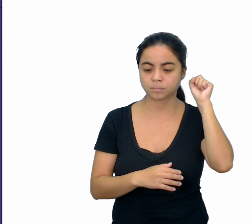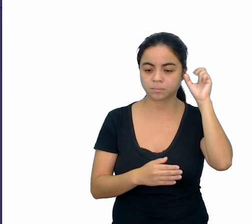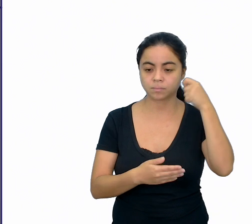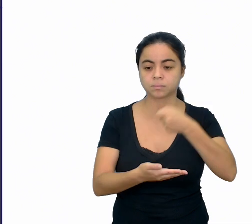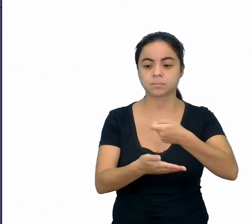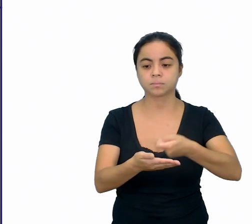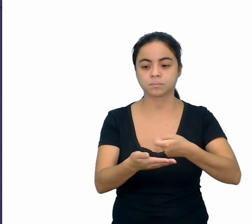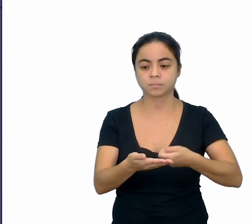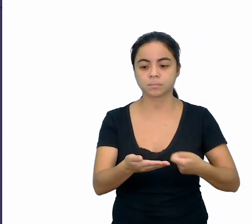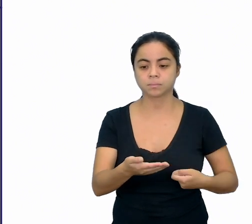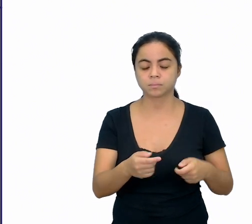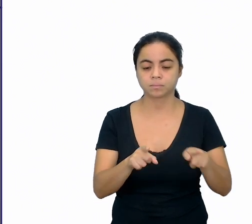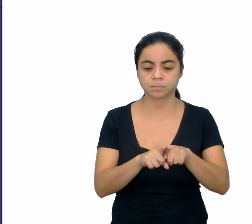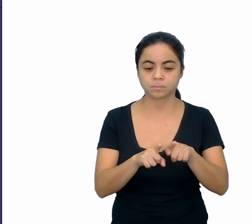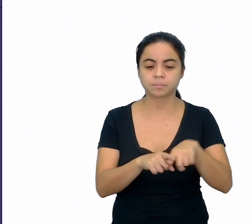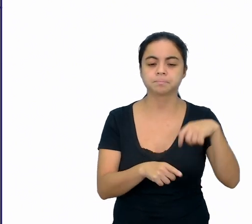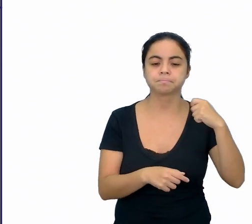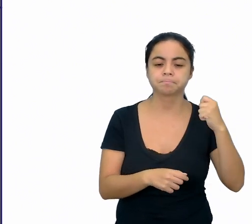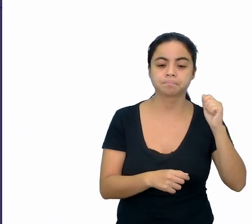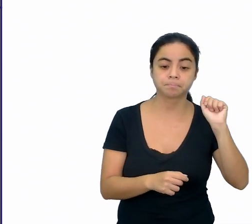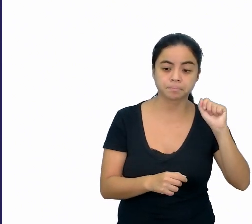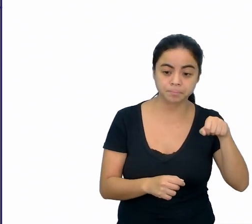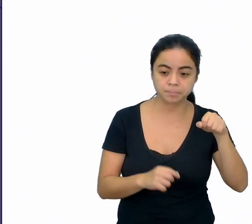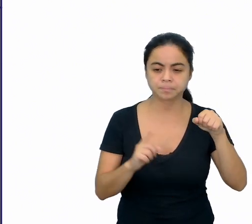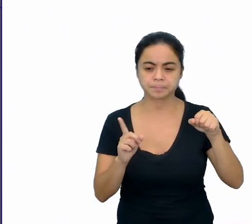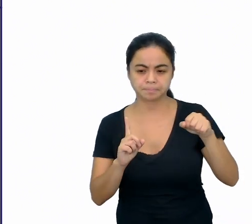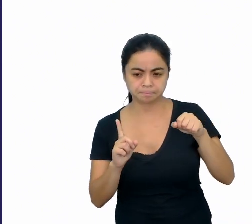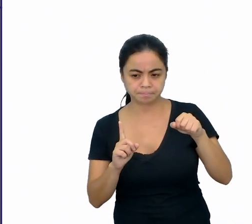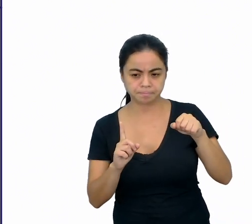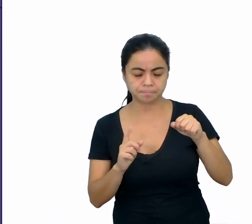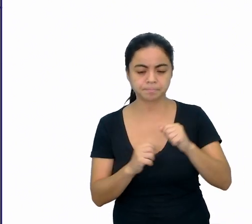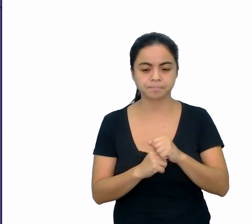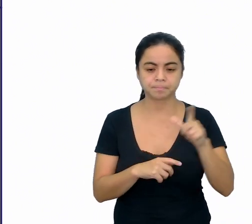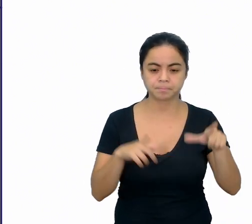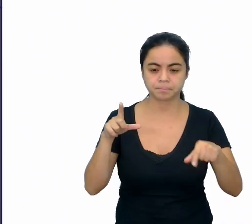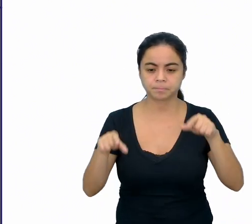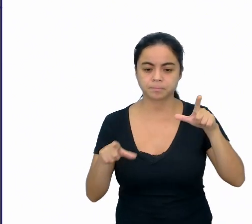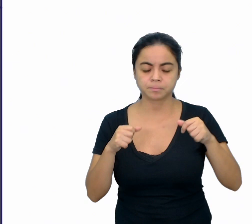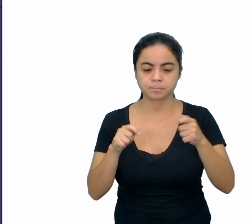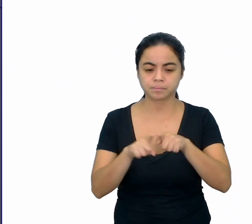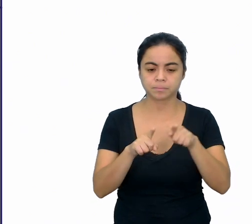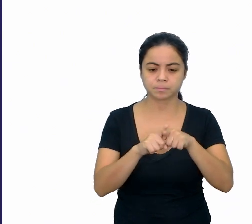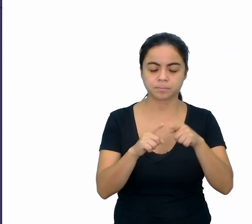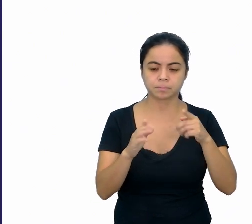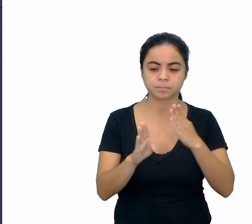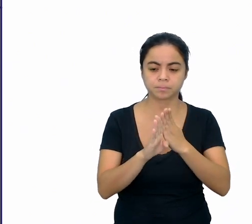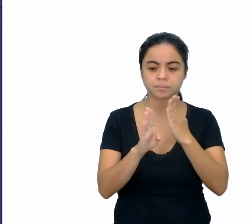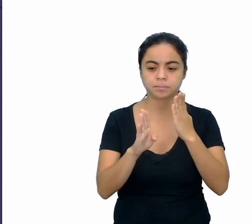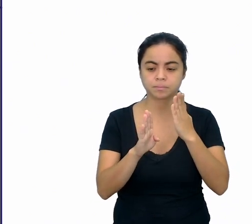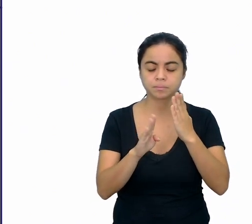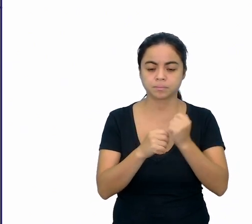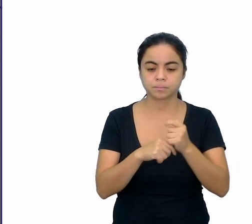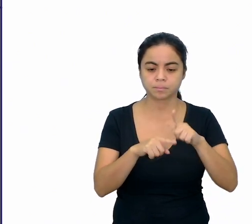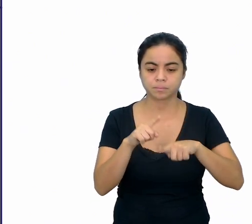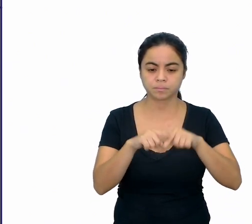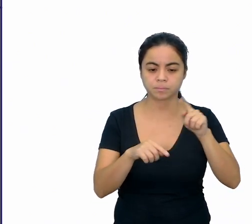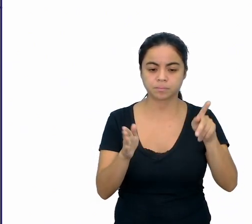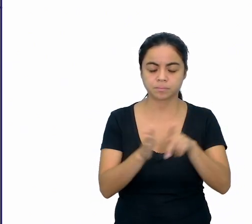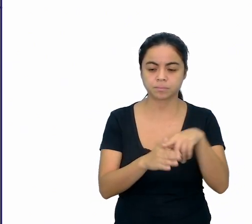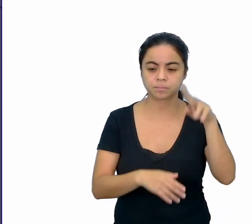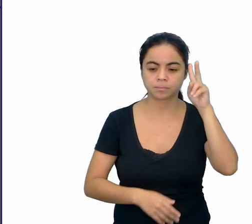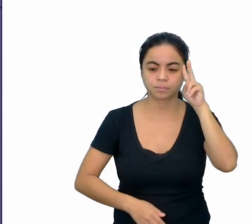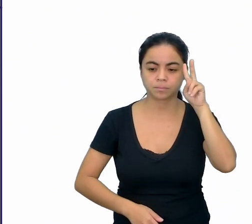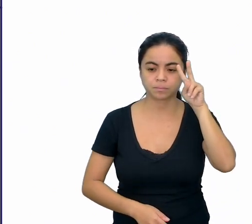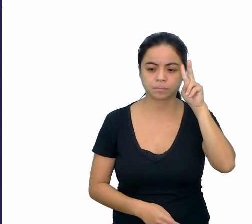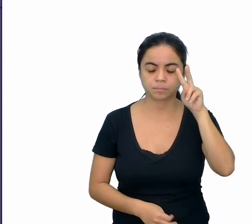longos, de confirmar ou não inferências, de compreender e identificar elementos constituintes da narrativa, que